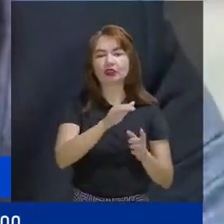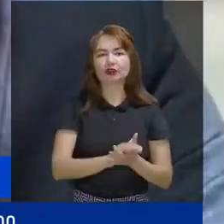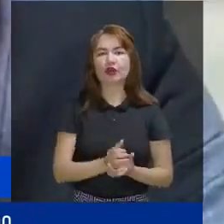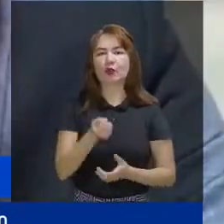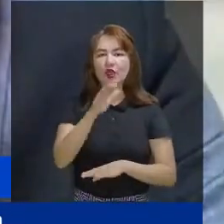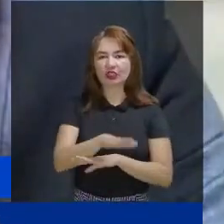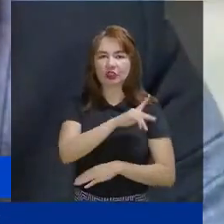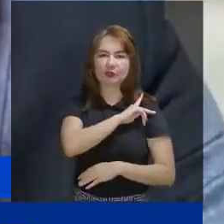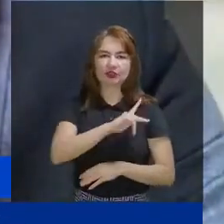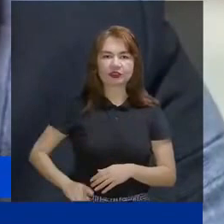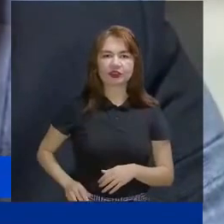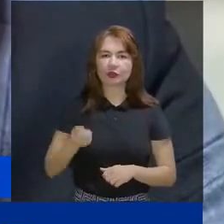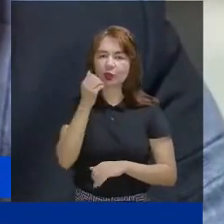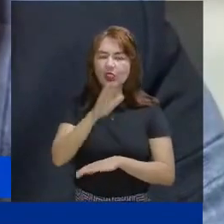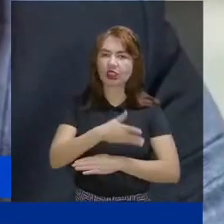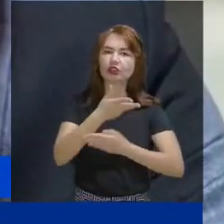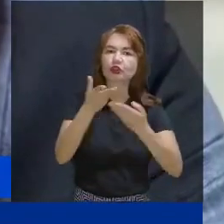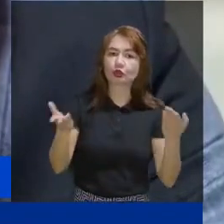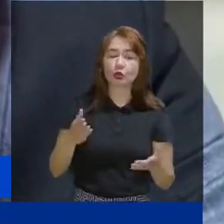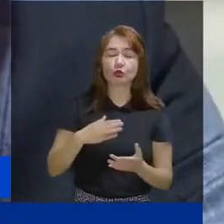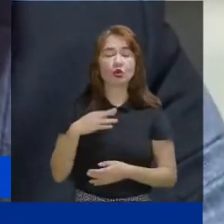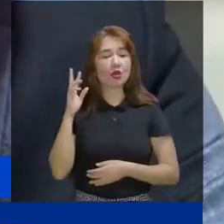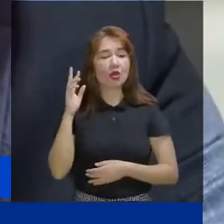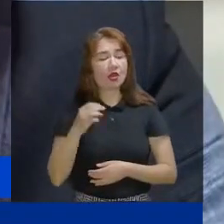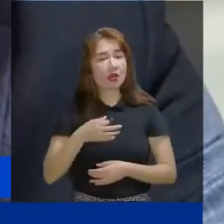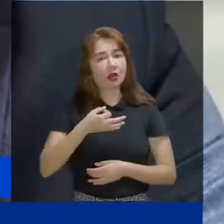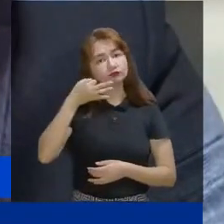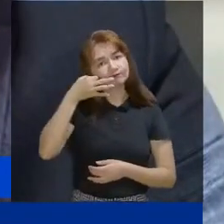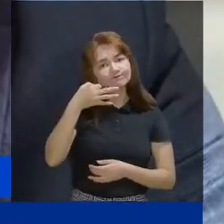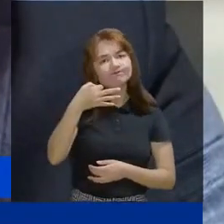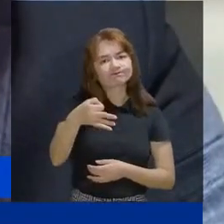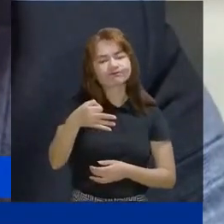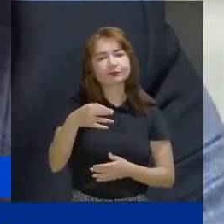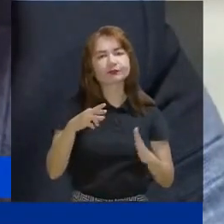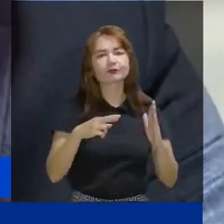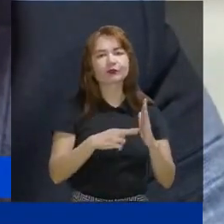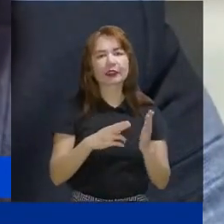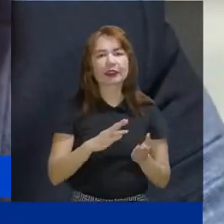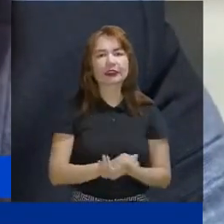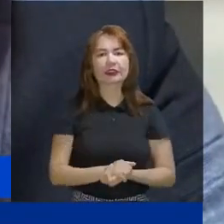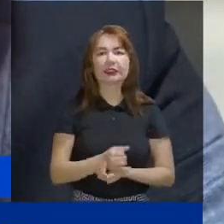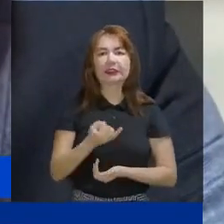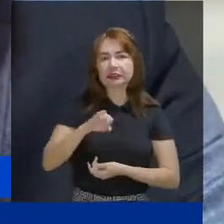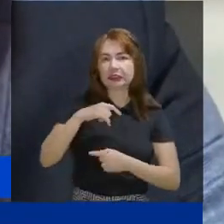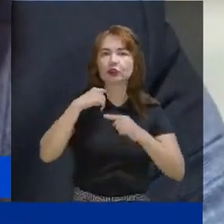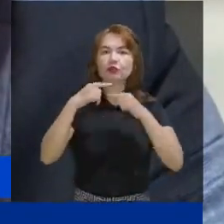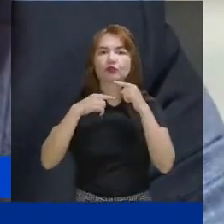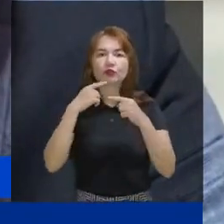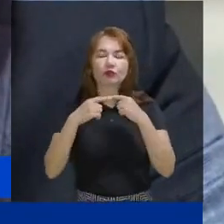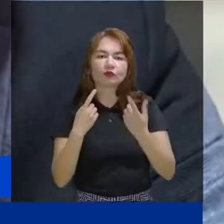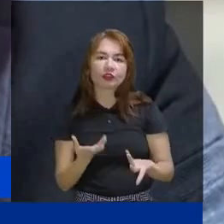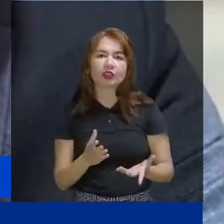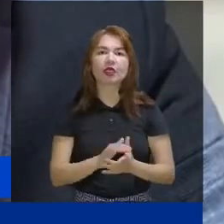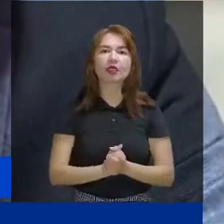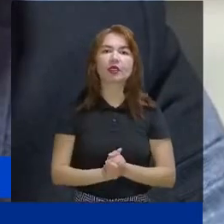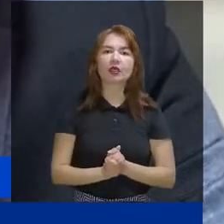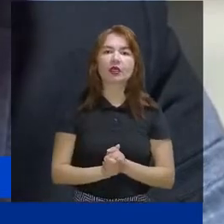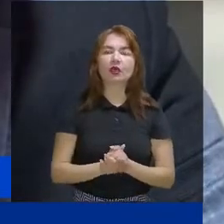todas e todos. Eu estou acompanhando o relator, Foco senhor no presidente, pois desembargador também não observo Carlos qualquer Torque. dúvida, omissão